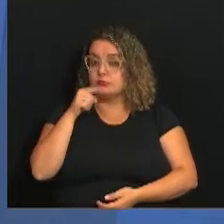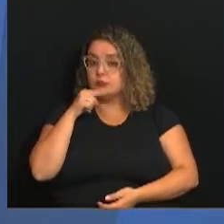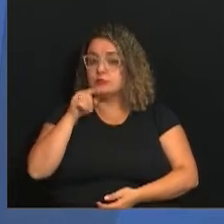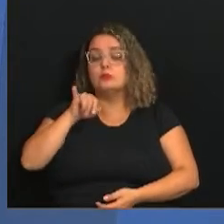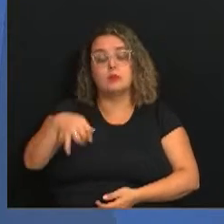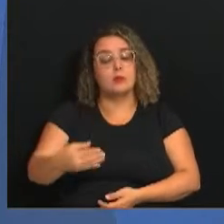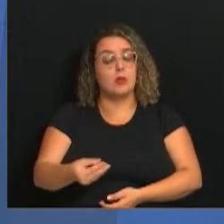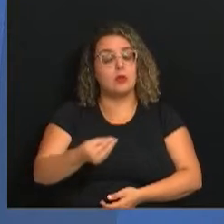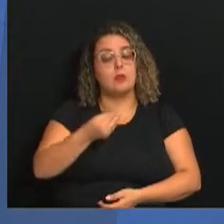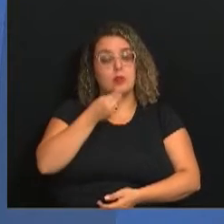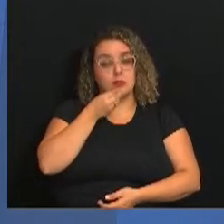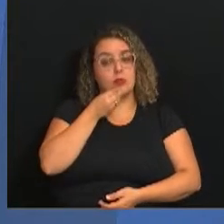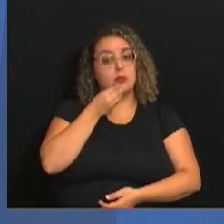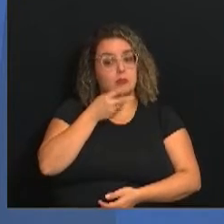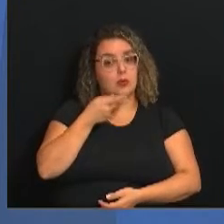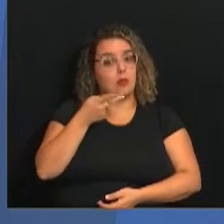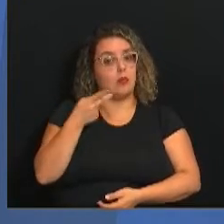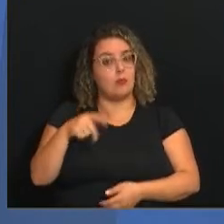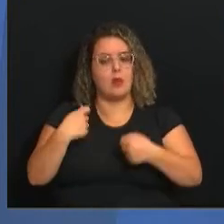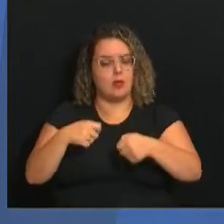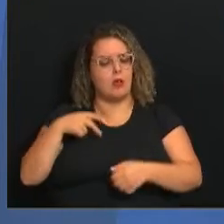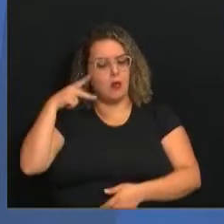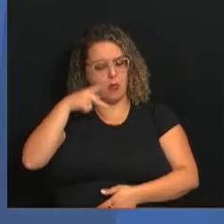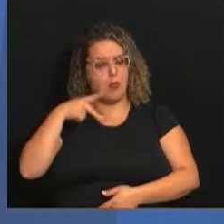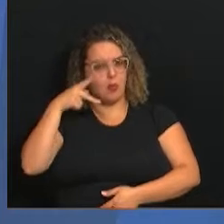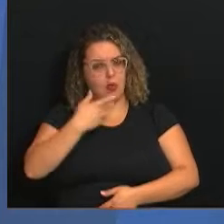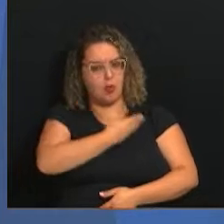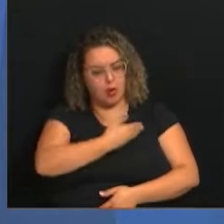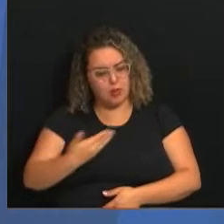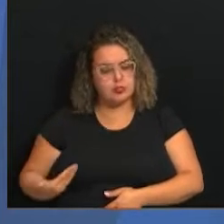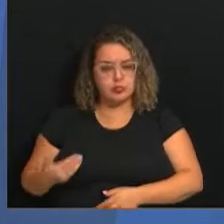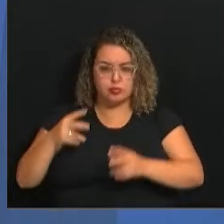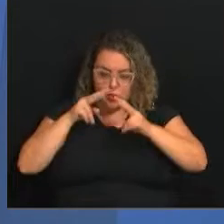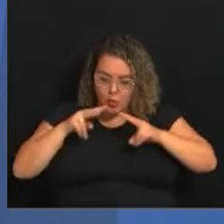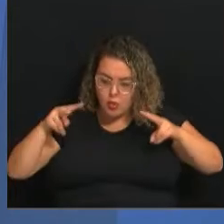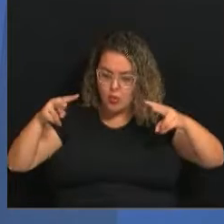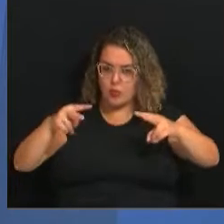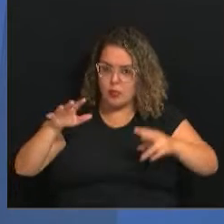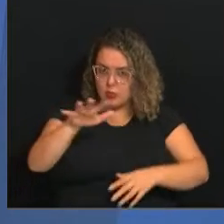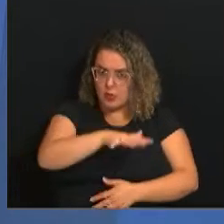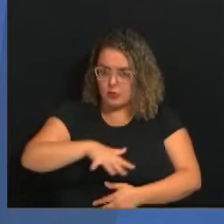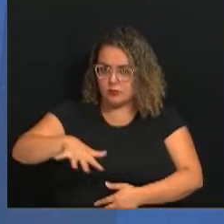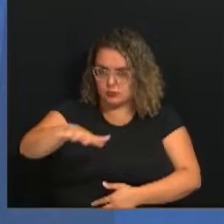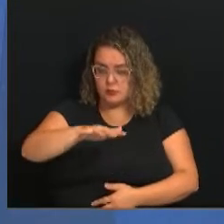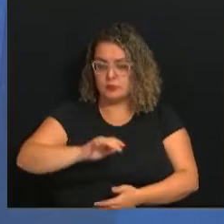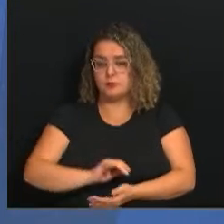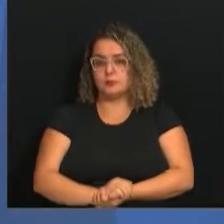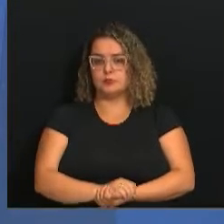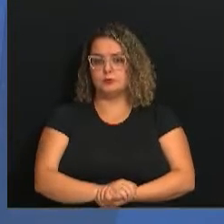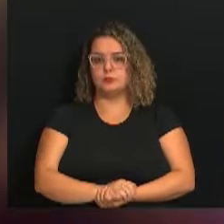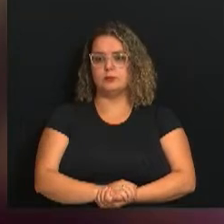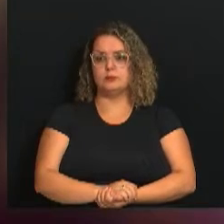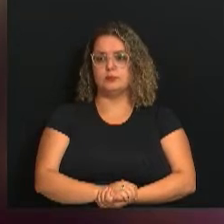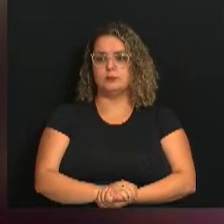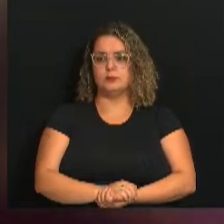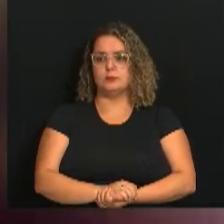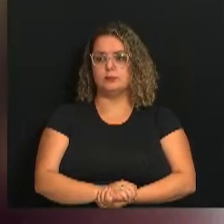inclui entre as pessoas que têm o direito a esses assentos as pessoas com transtorno do espectro